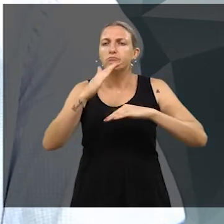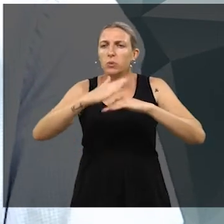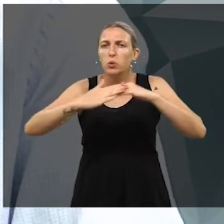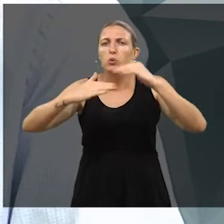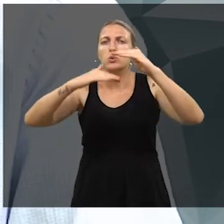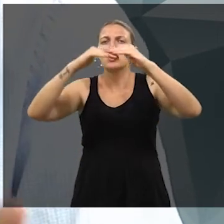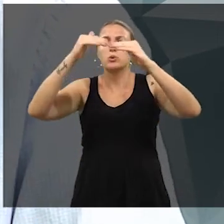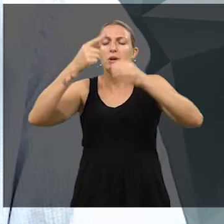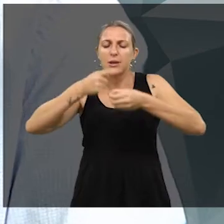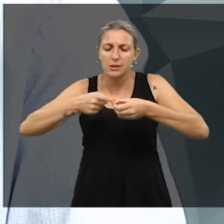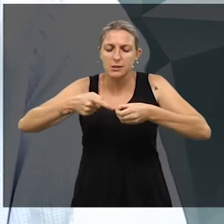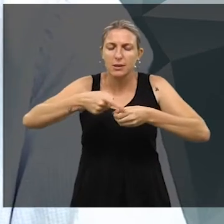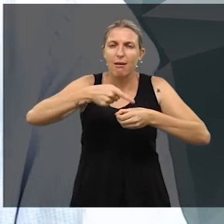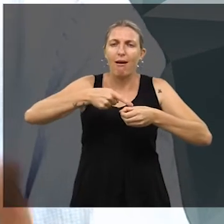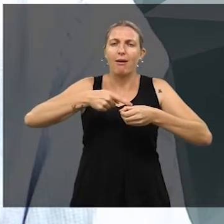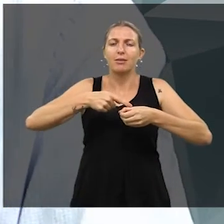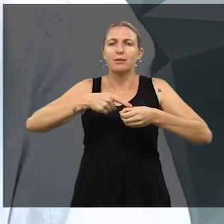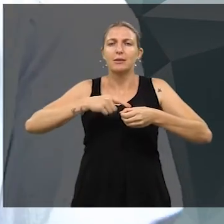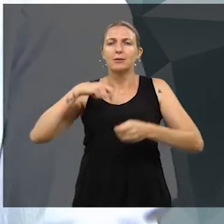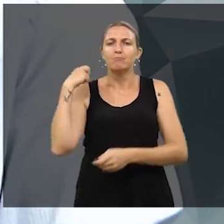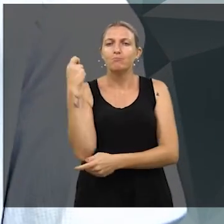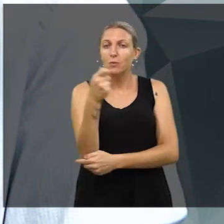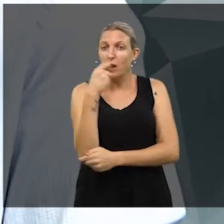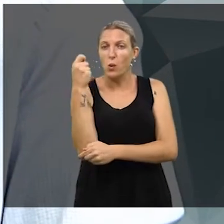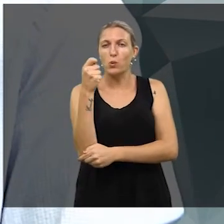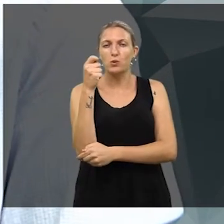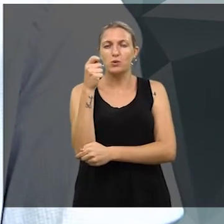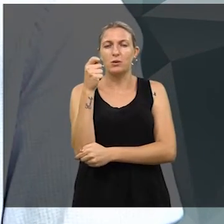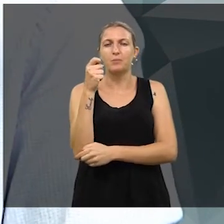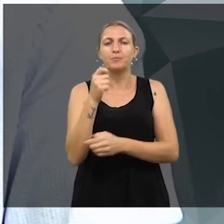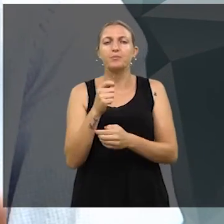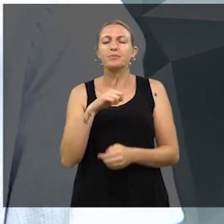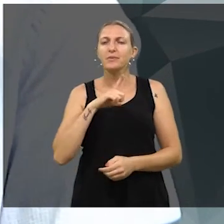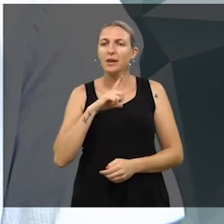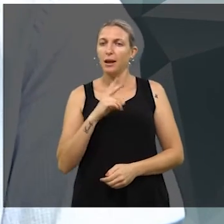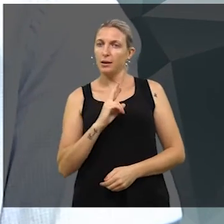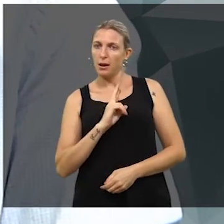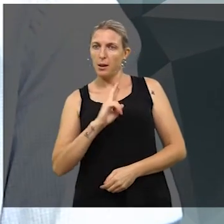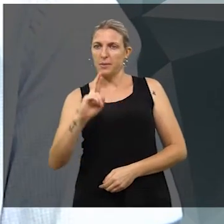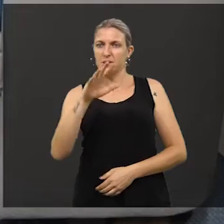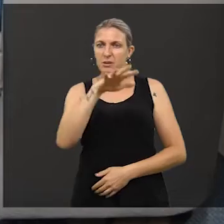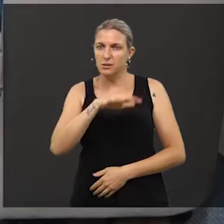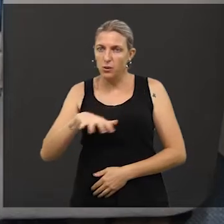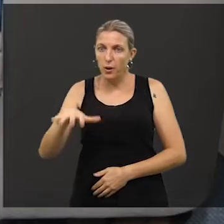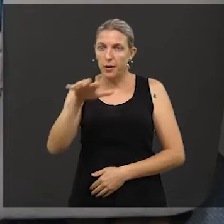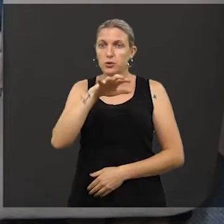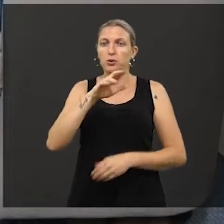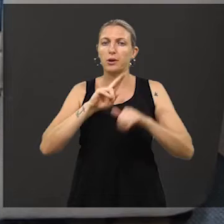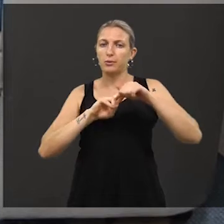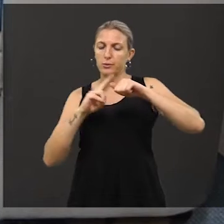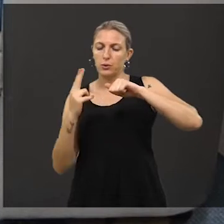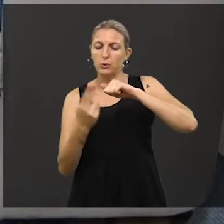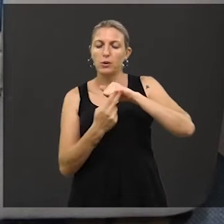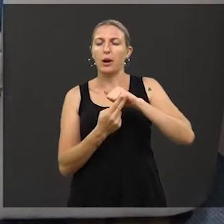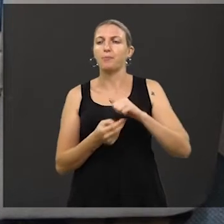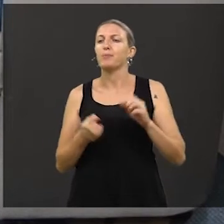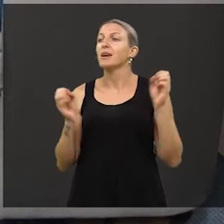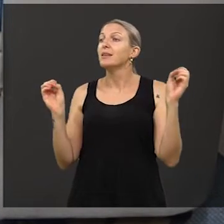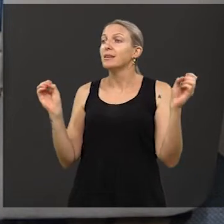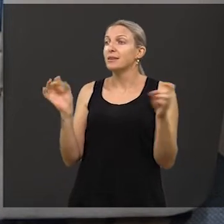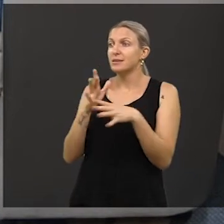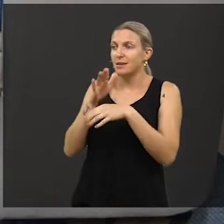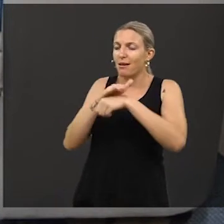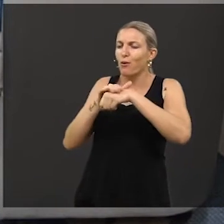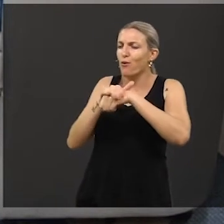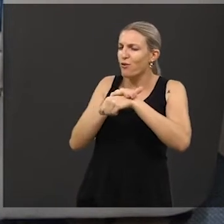aqui do Rio Grande do Sul, que é Erechim, e que tem esta representação regional aqui no Alto Uruguai também. Então, para a gente encerrar nossa conversa,